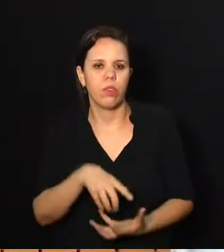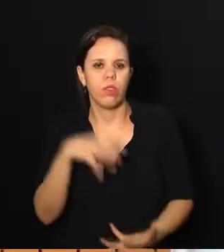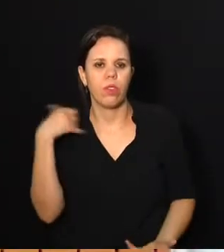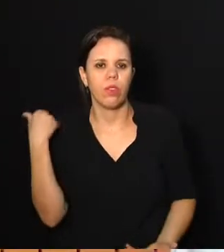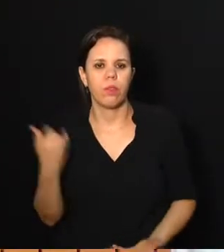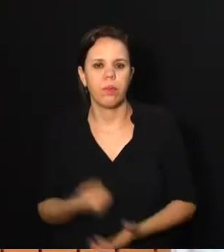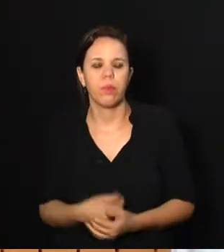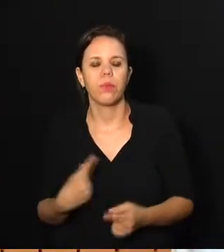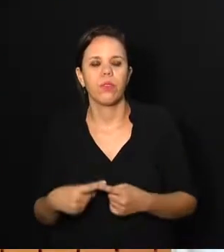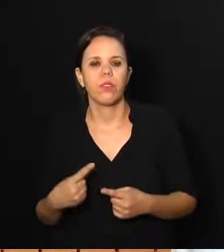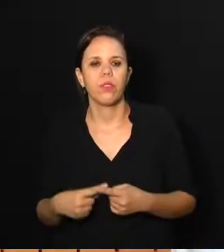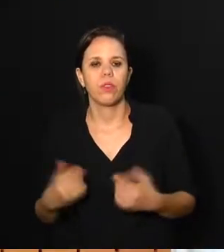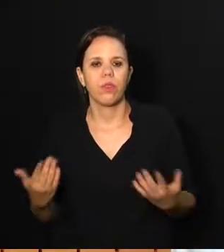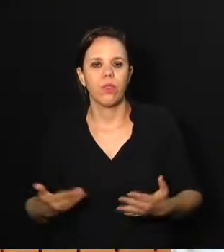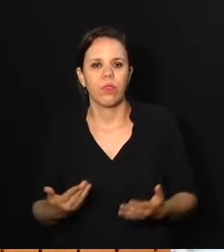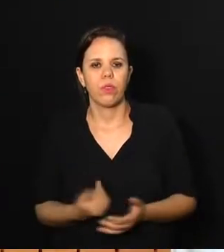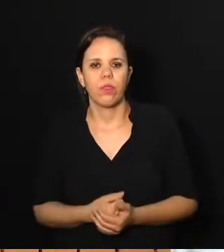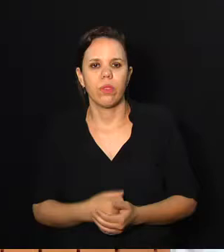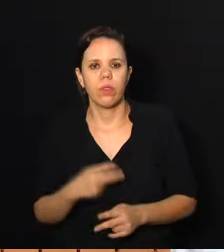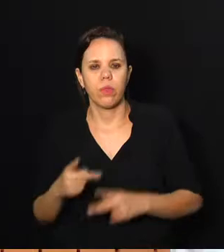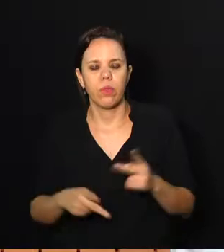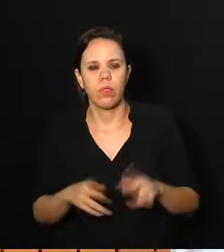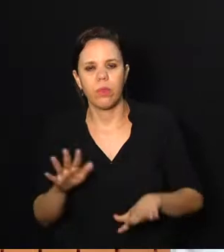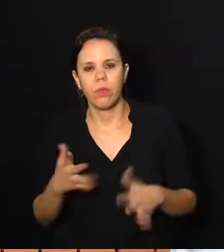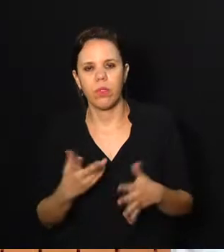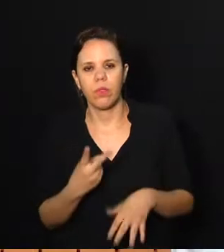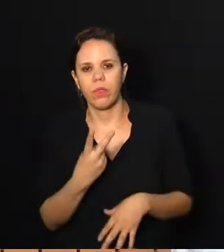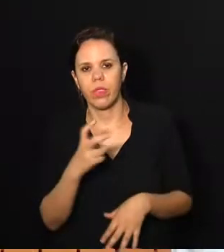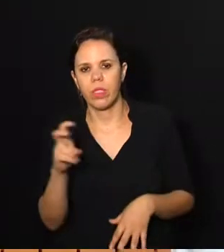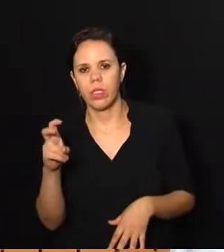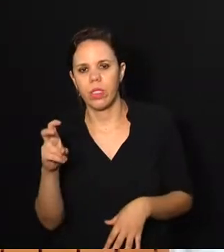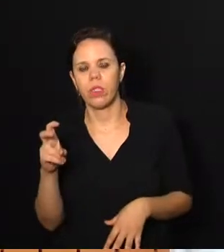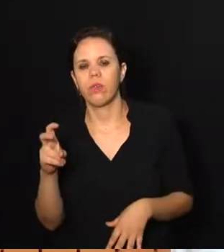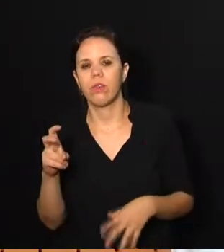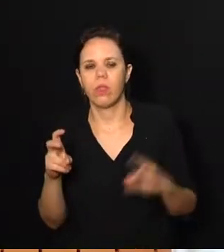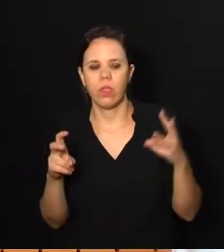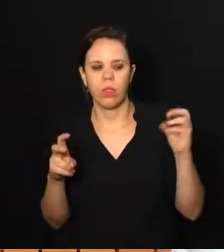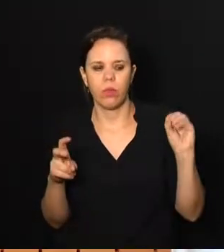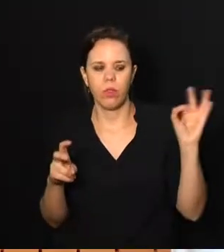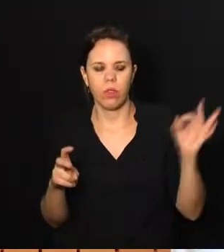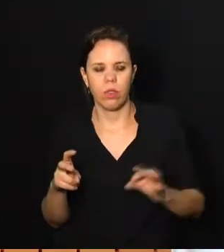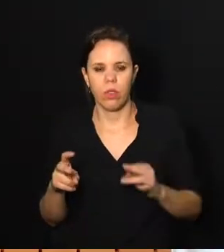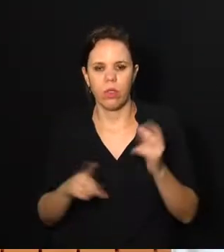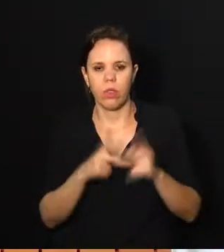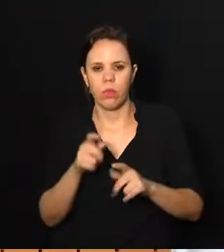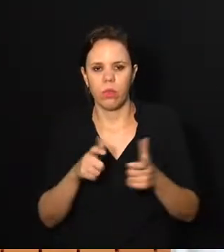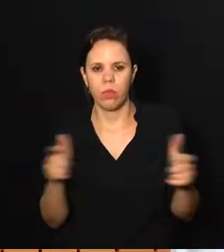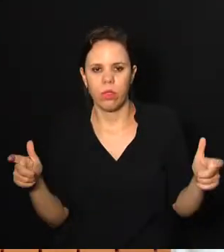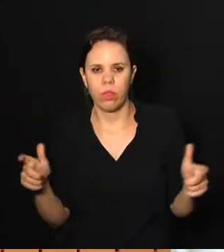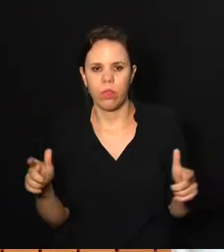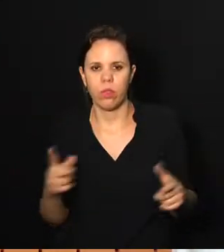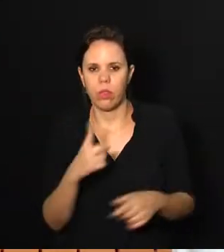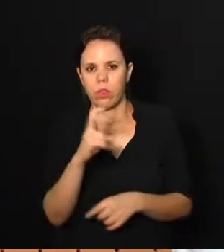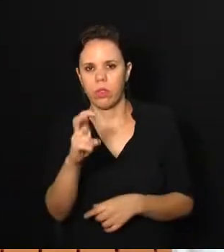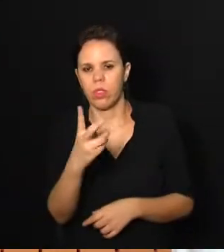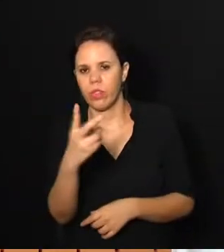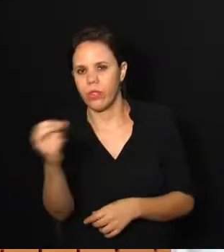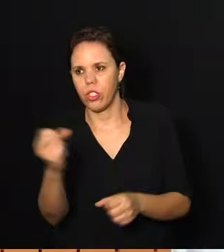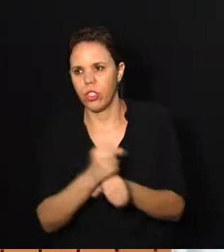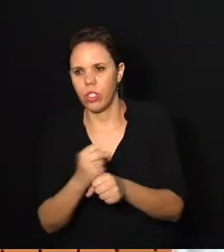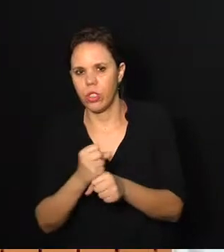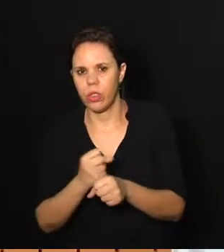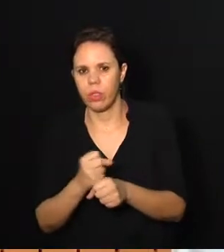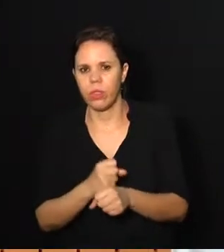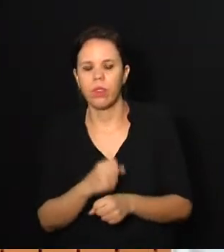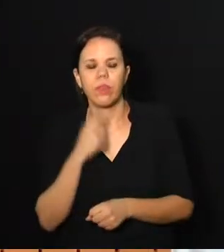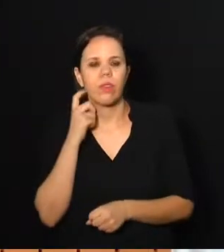Porque hoje, o idoso é em torno de 25% a 30% da população, e daqui a 15, 20 anos,